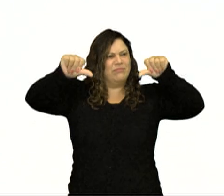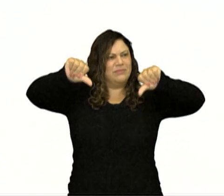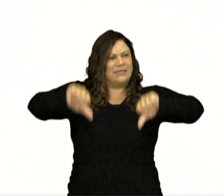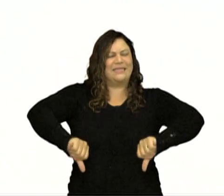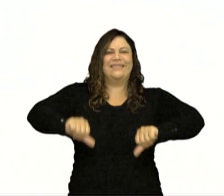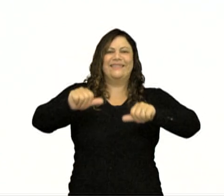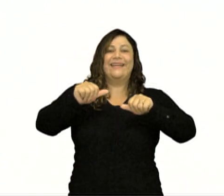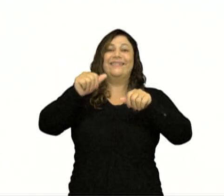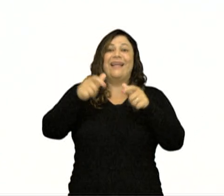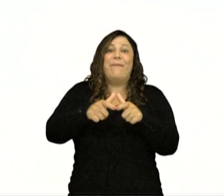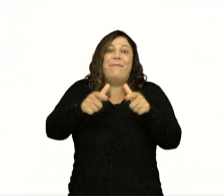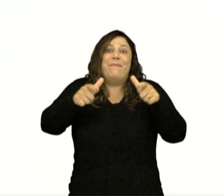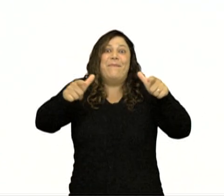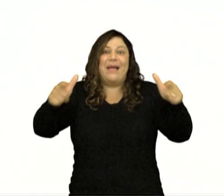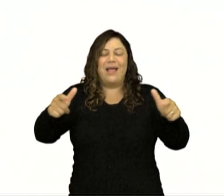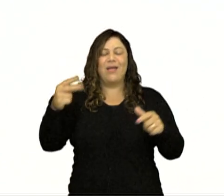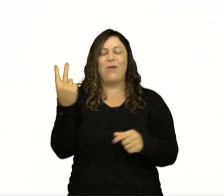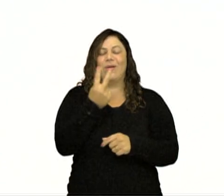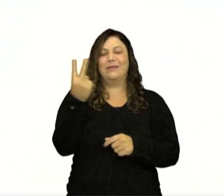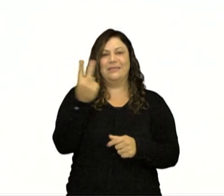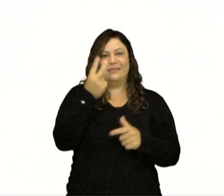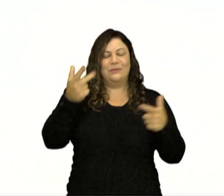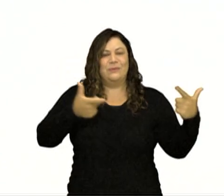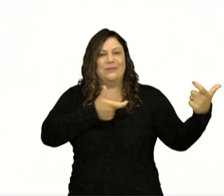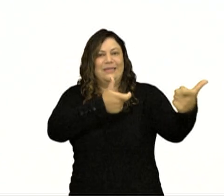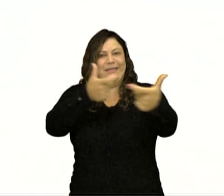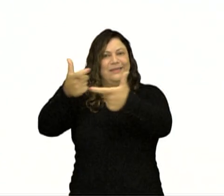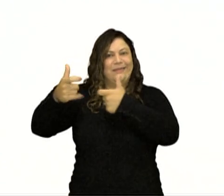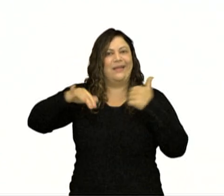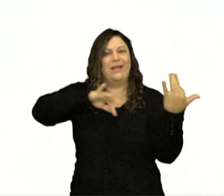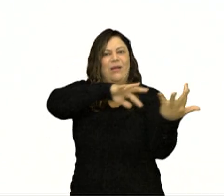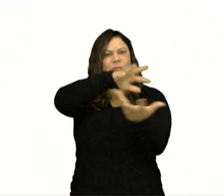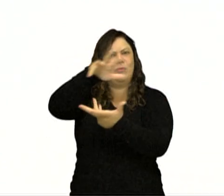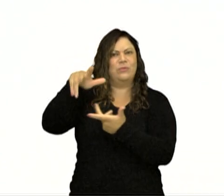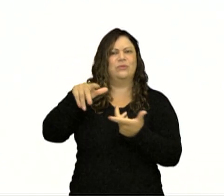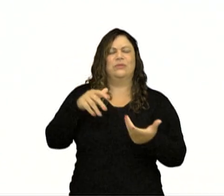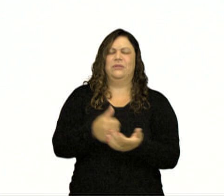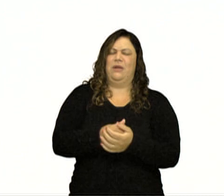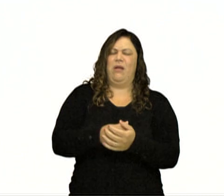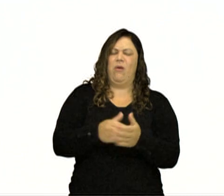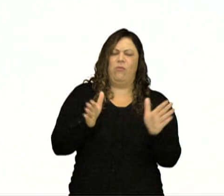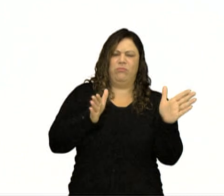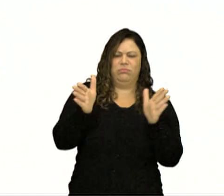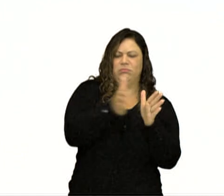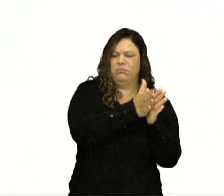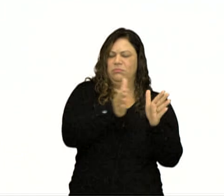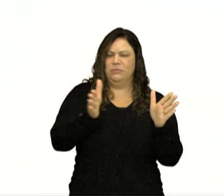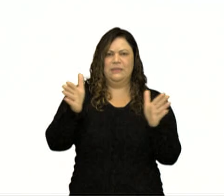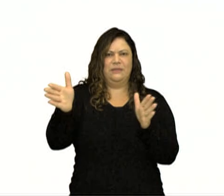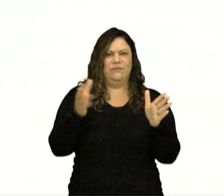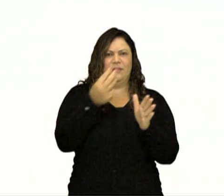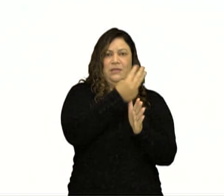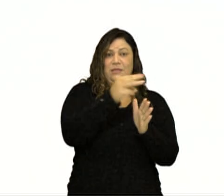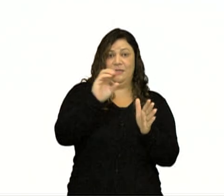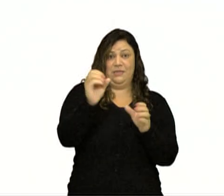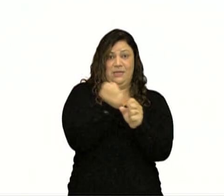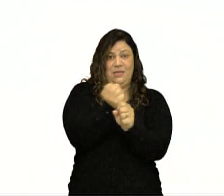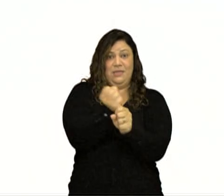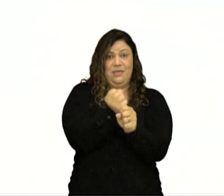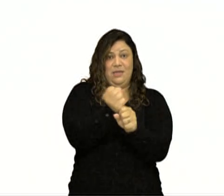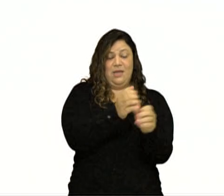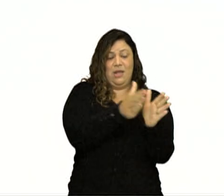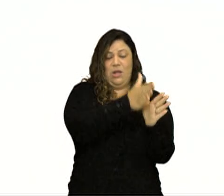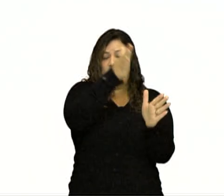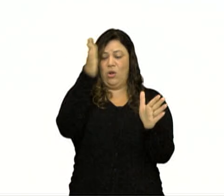a Segunda Guerra Mundial, em menos de 30 anos uma guerra com a outra. A Primeira Guerra Mundial